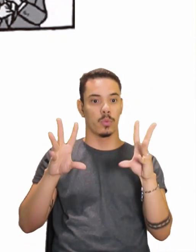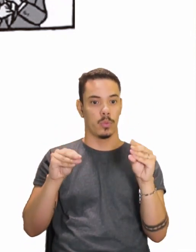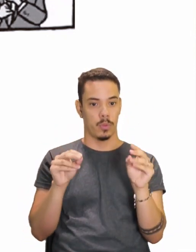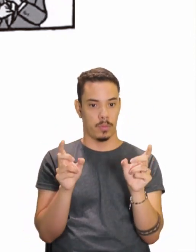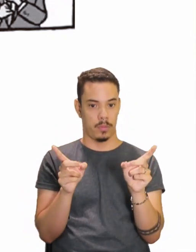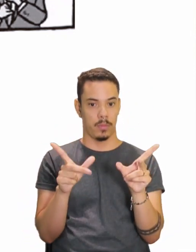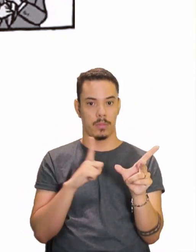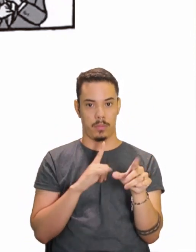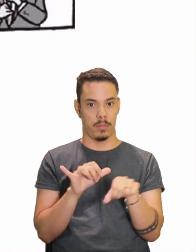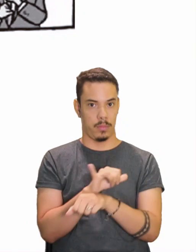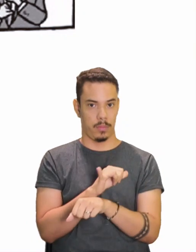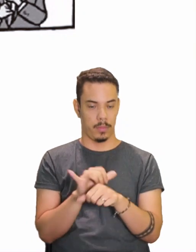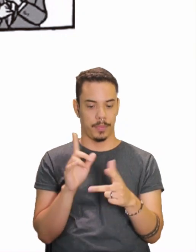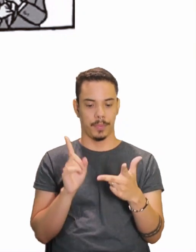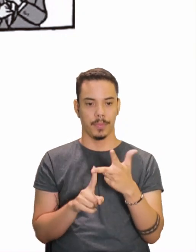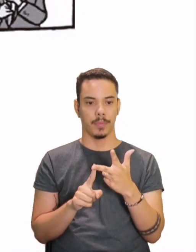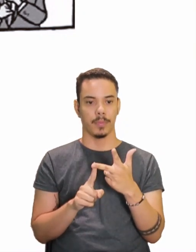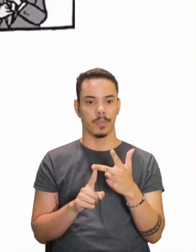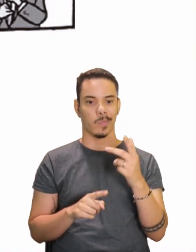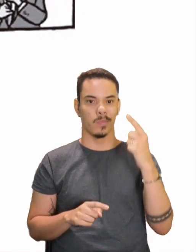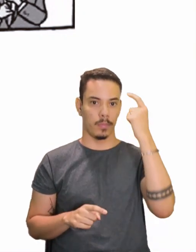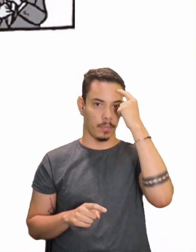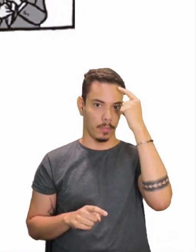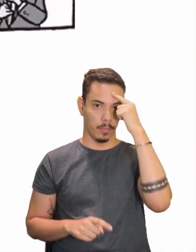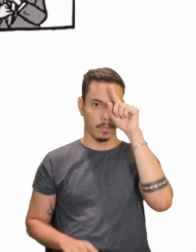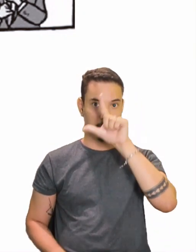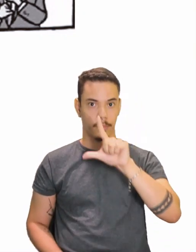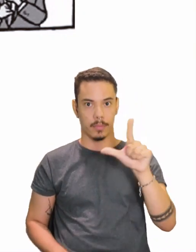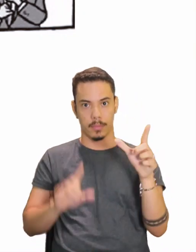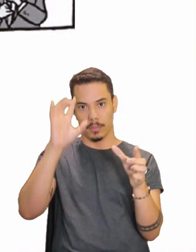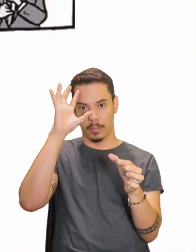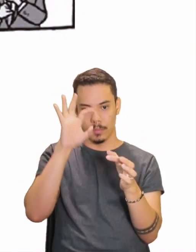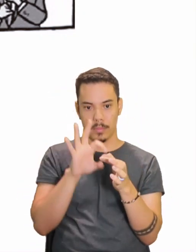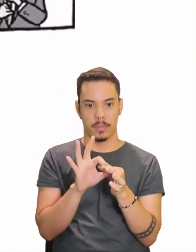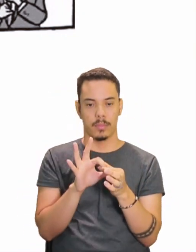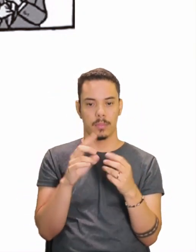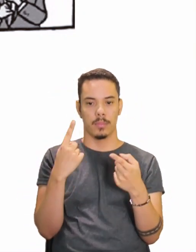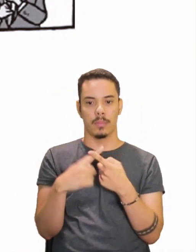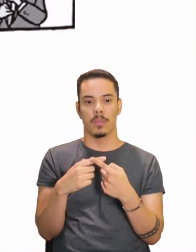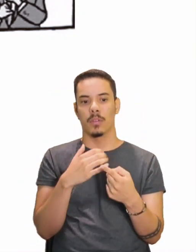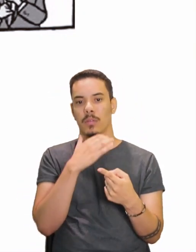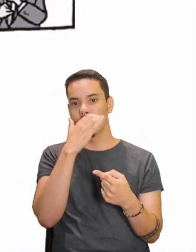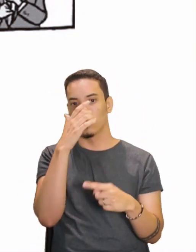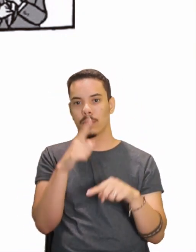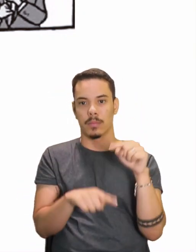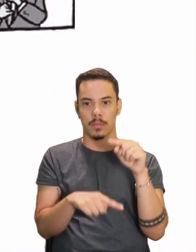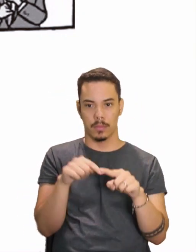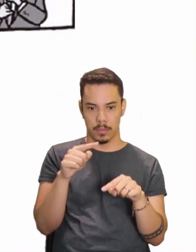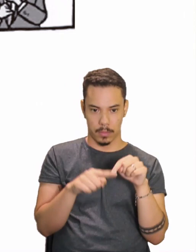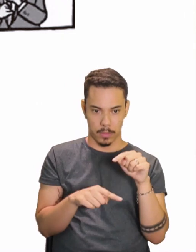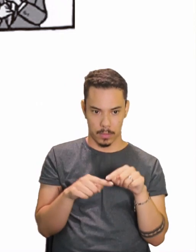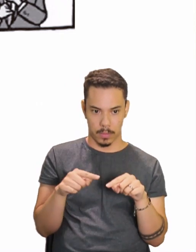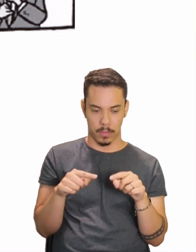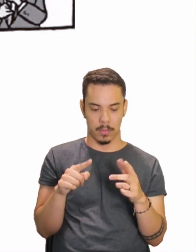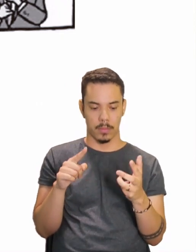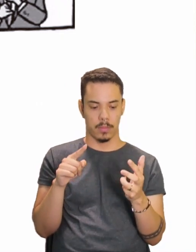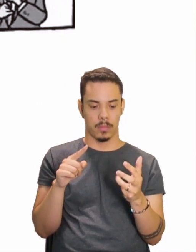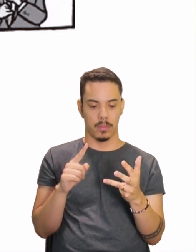tem técnica. C. Raciocínio lógico ao relacionar uma fruta com um produto eletrônico.